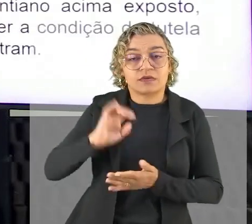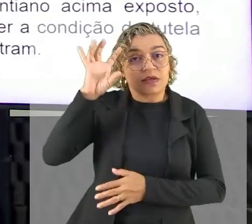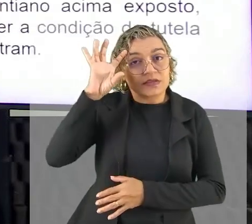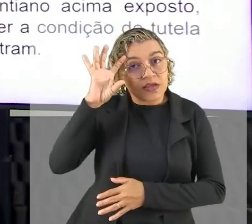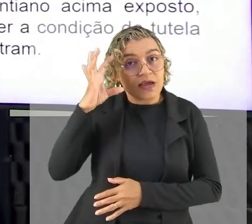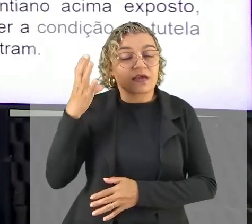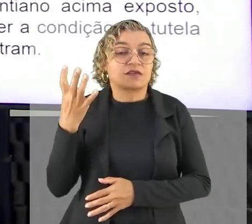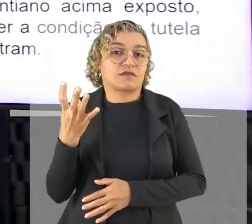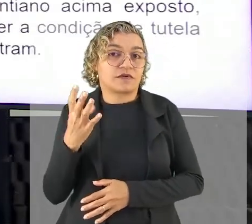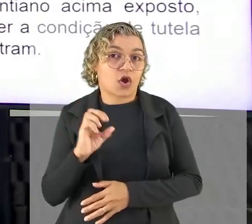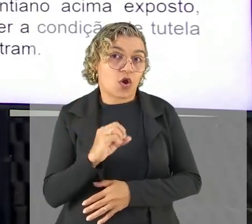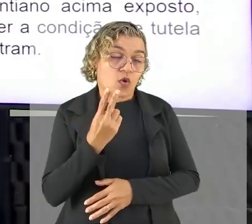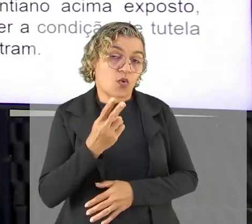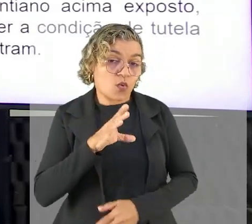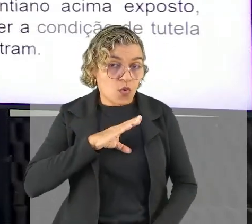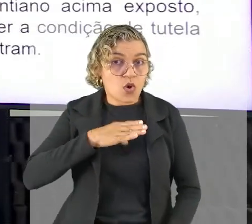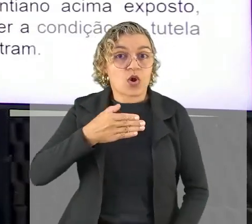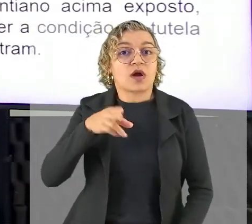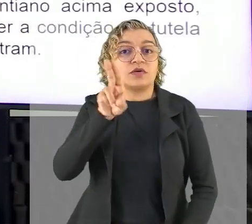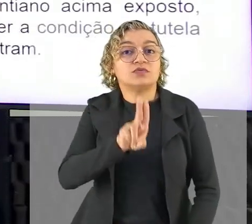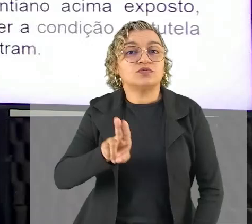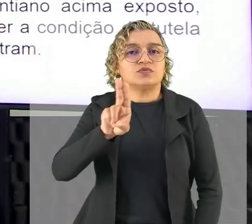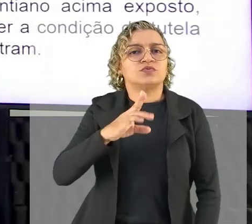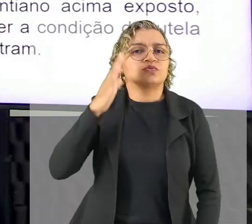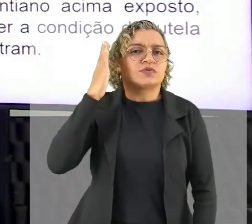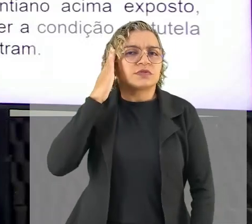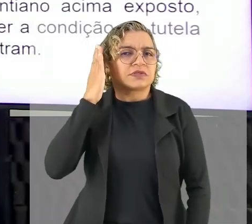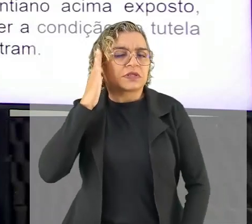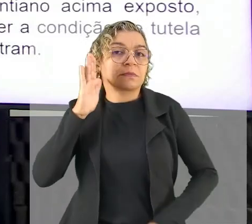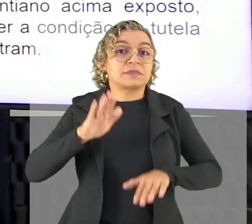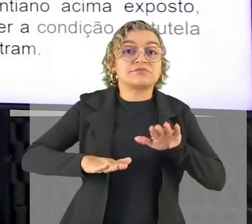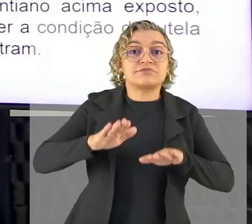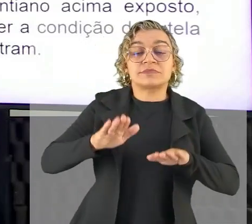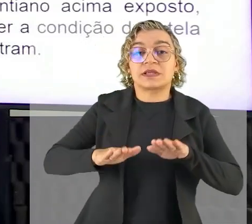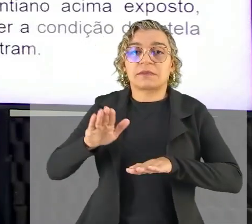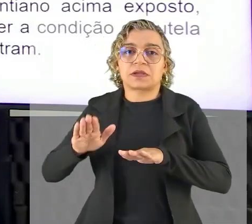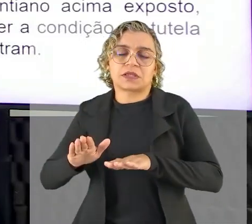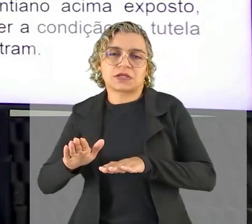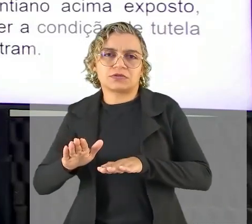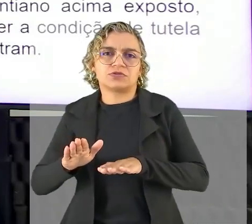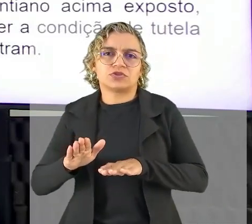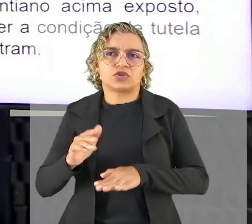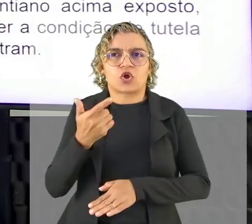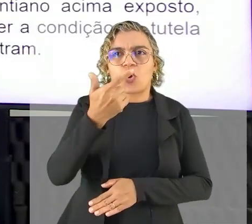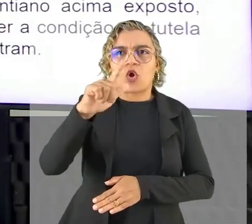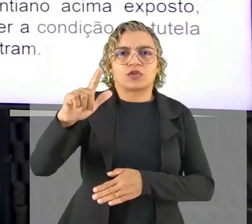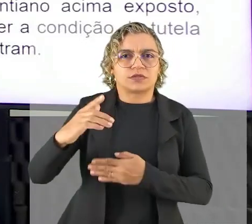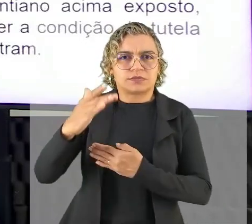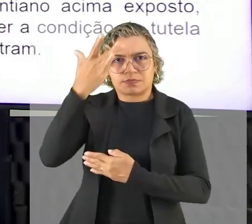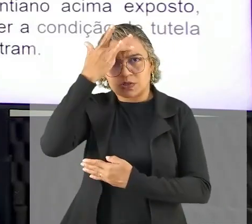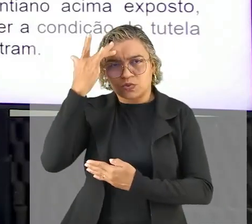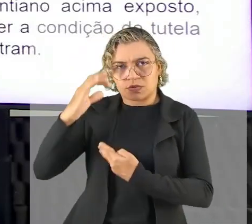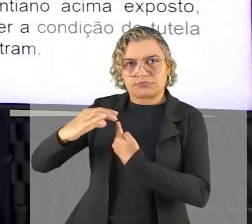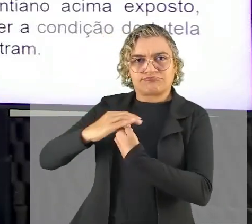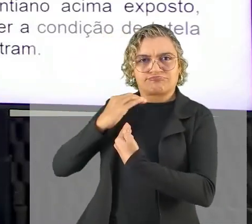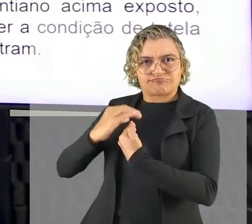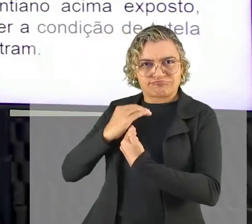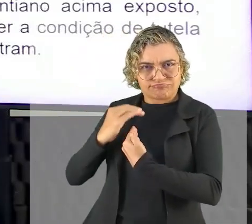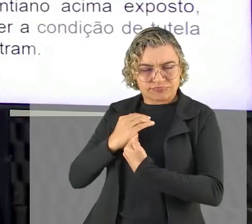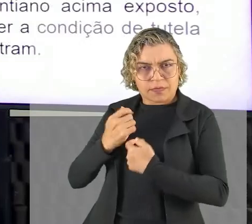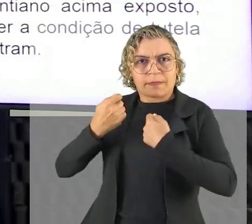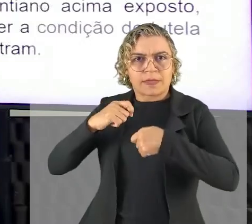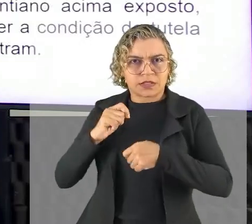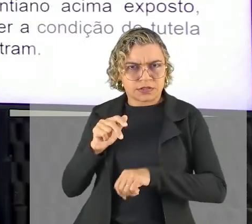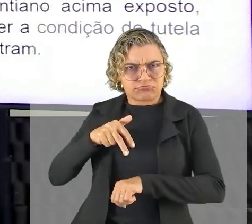coragem para fazer o uso do entendimento independente da direção de outrem. Tenha coragem para fazer o uso da